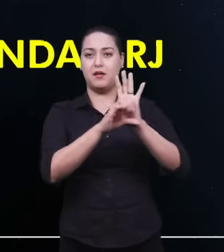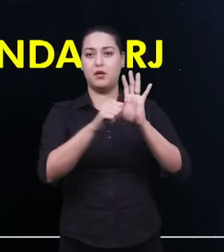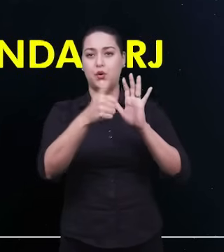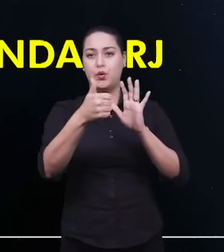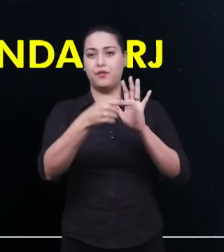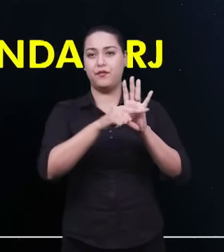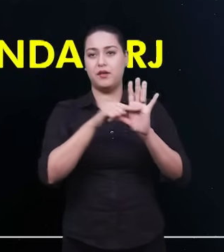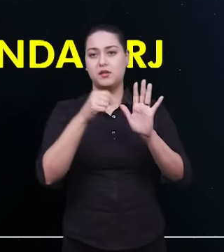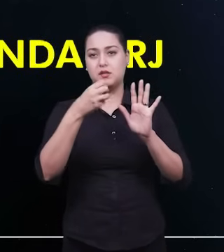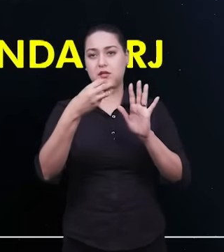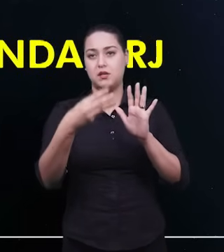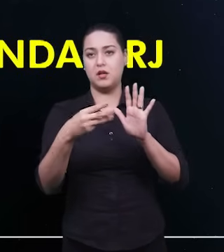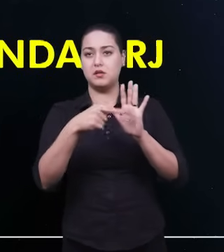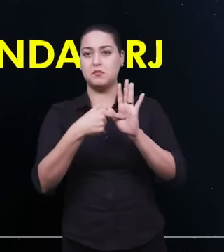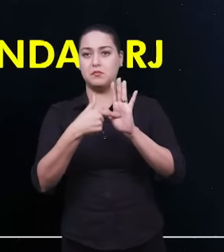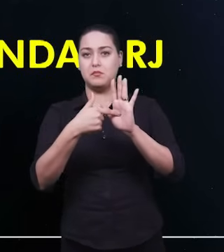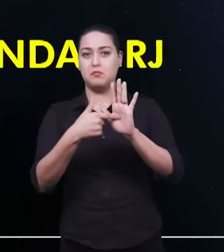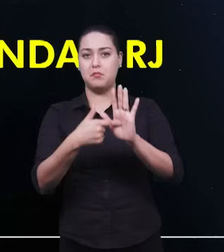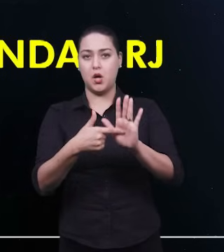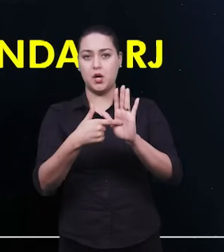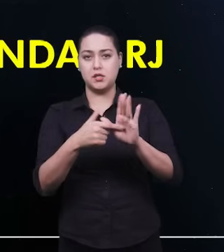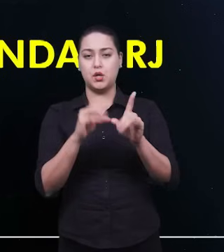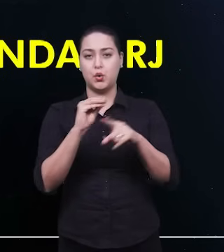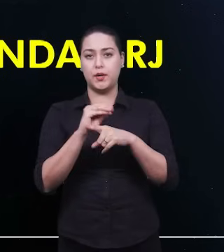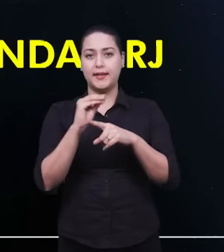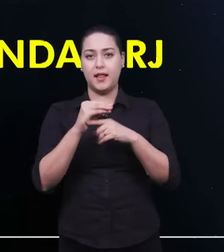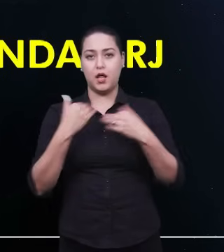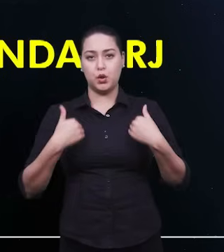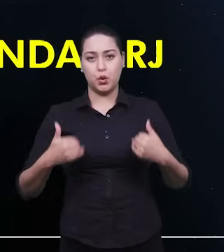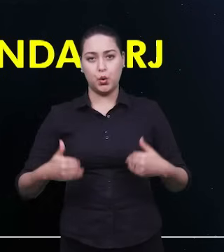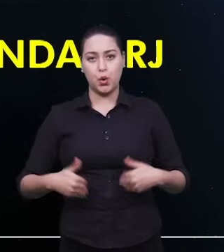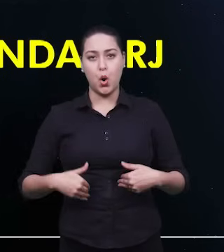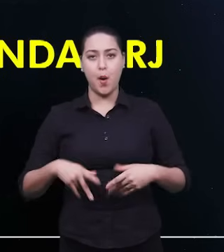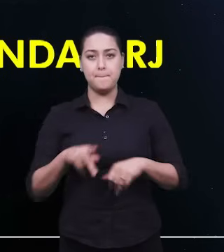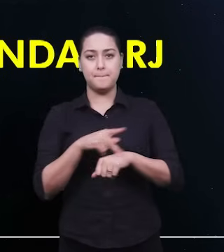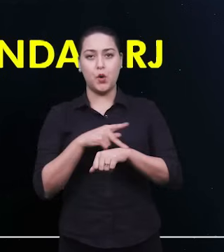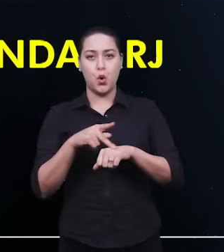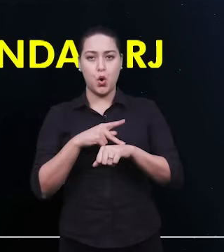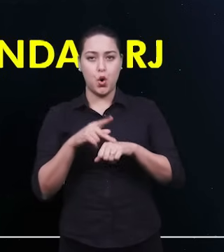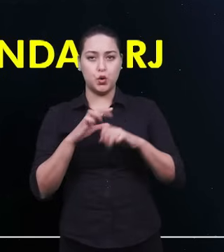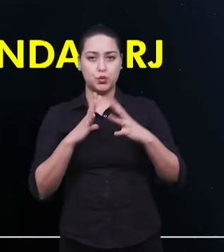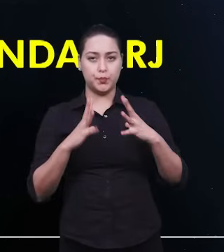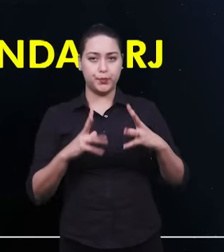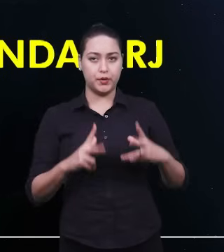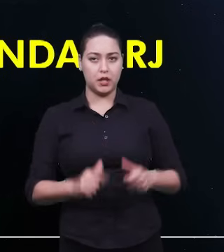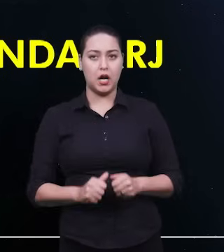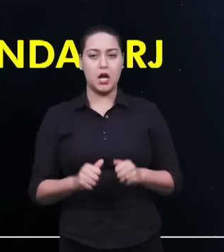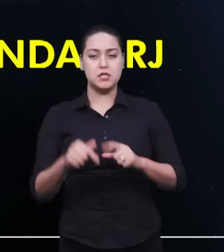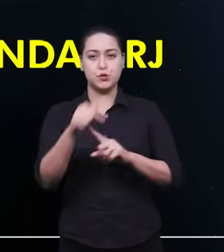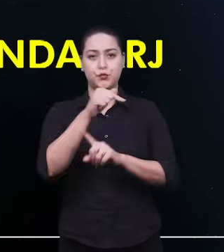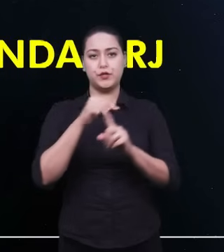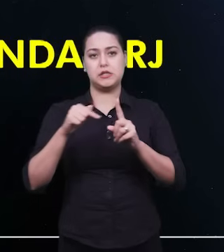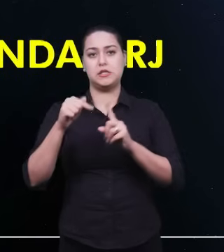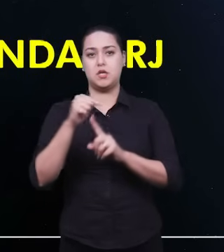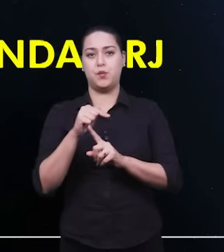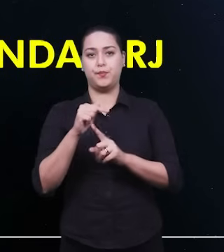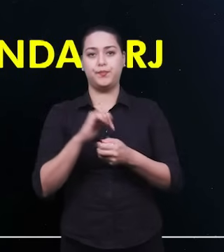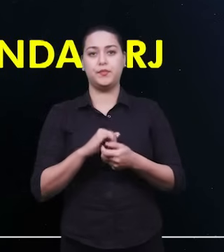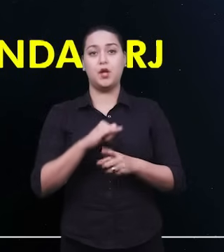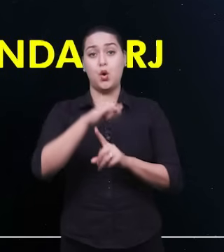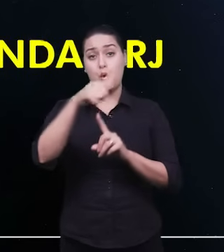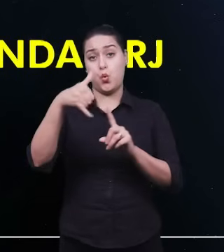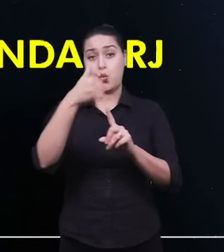aqui. Em Cantares 1:3 fala sobre a preservação do corpo, sem manchas, imaculado,